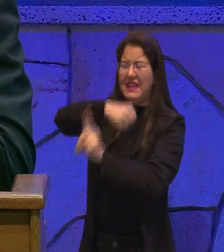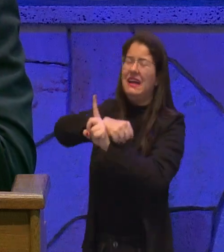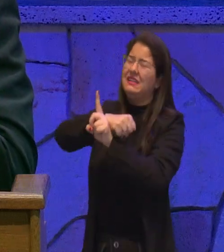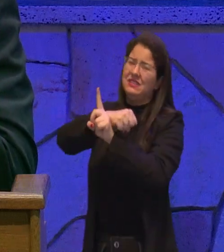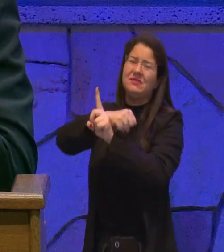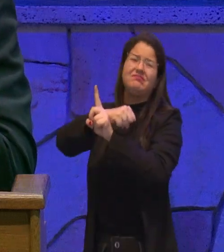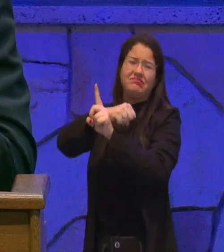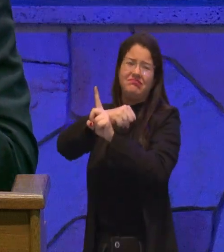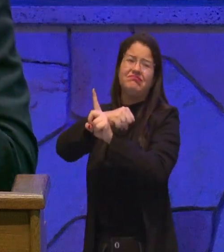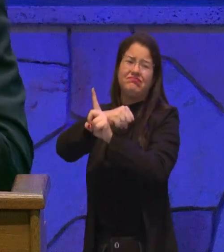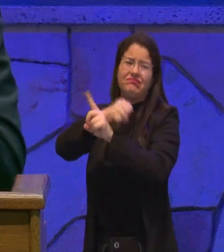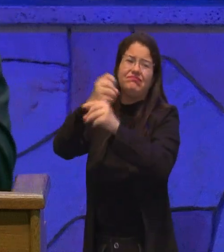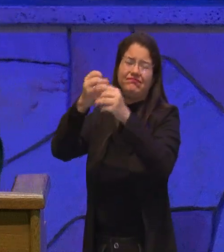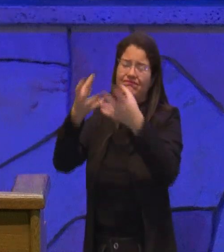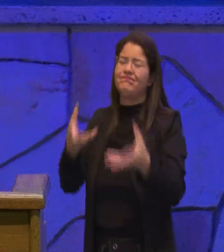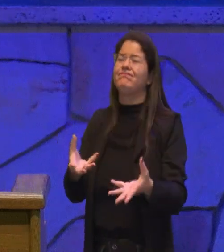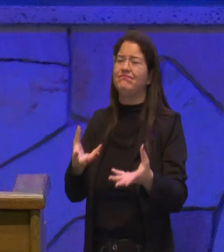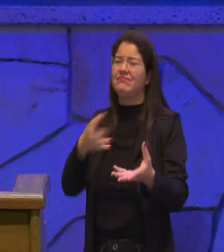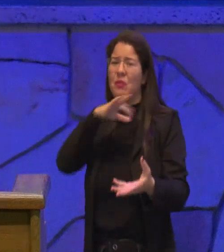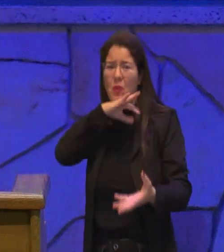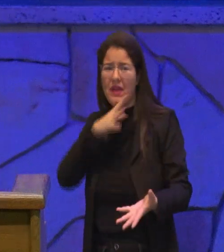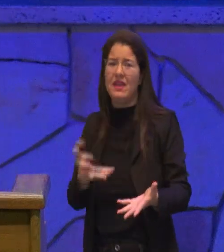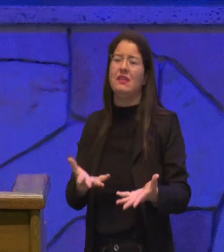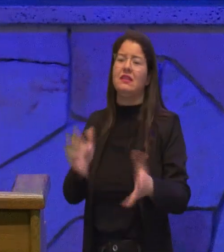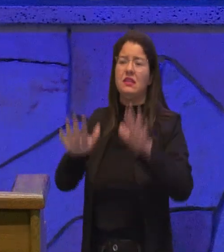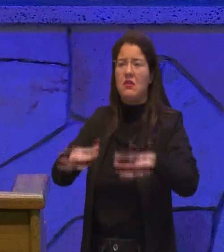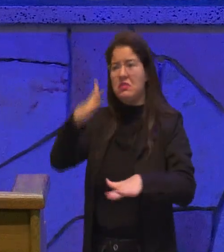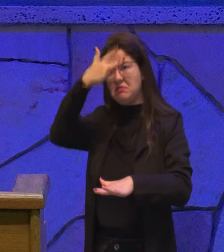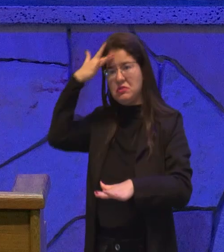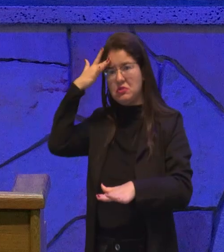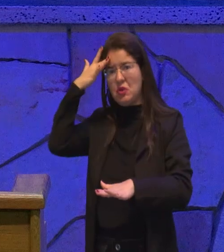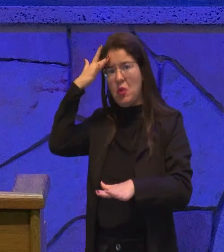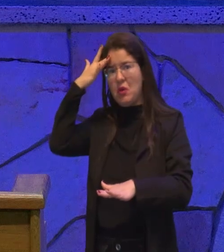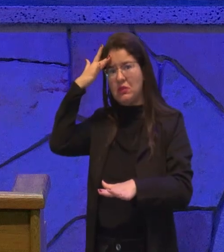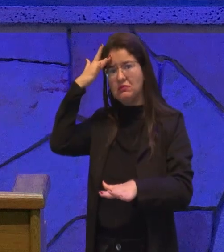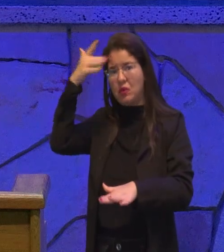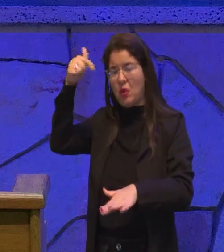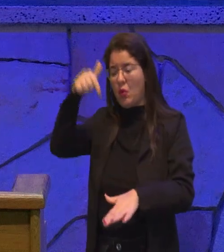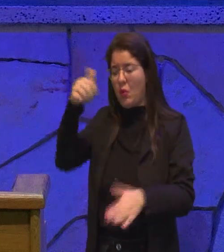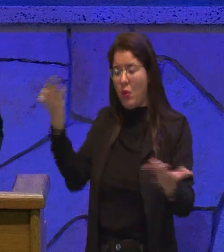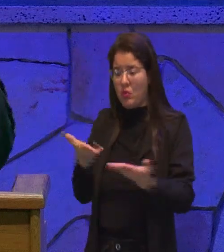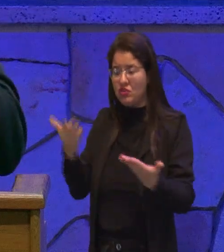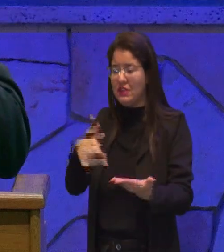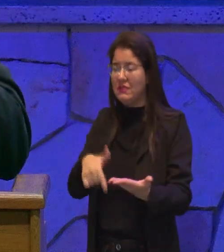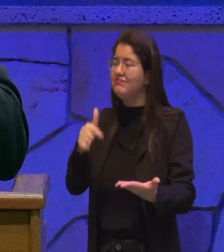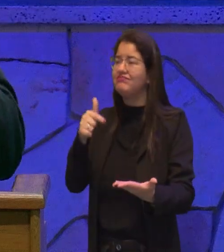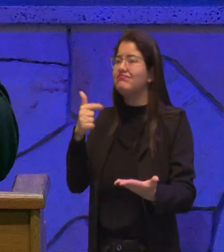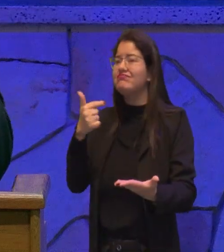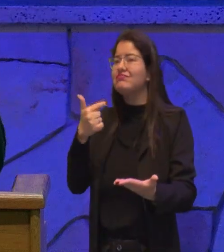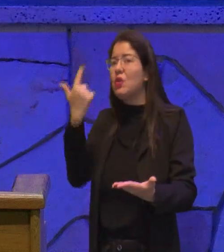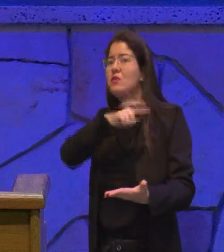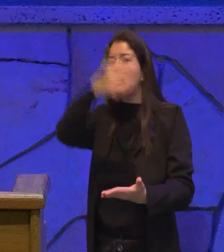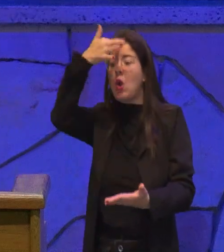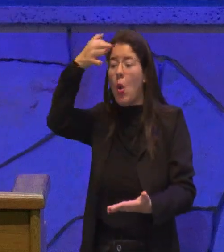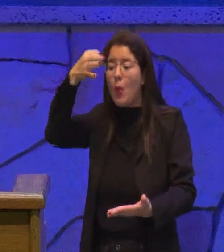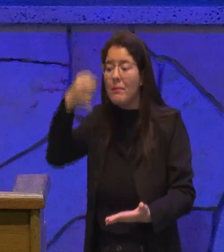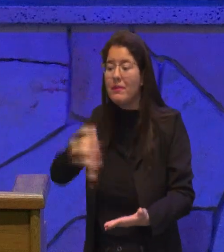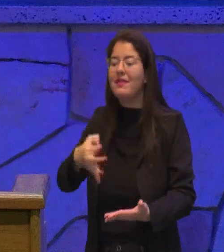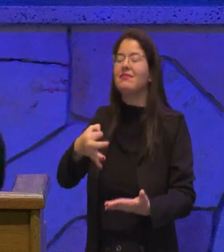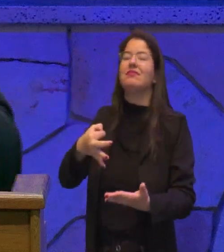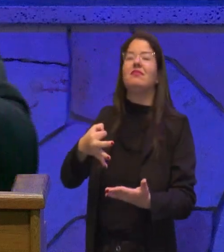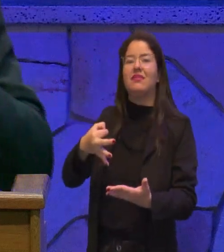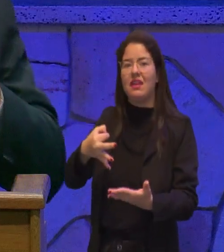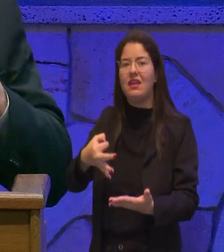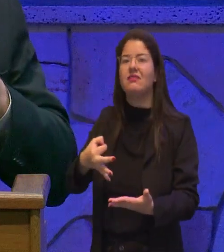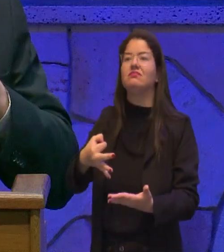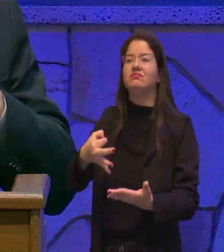você que aqui está, ou você que nos acompanha pela internet, talvez você não tenha compreensão a respeito desta dinâmica e